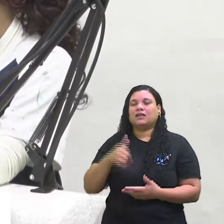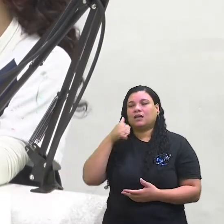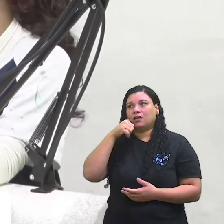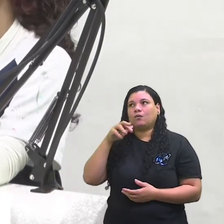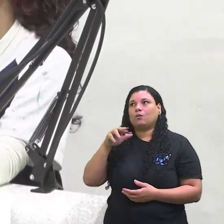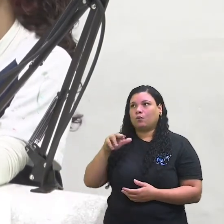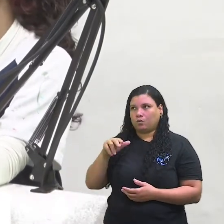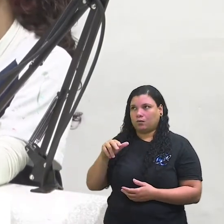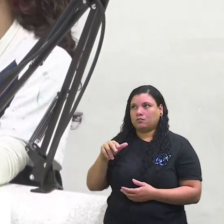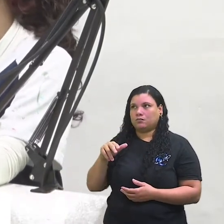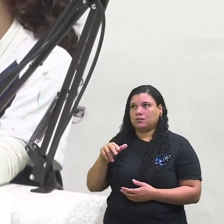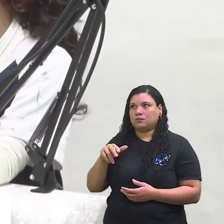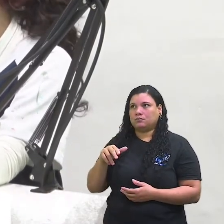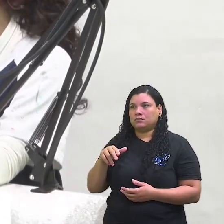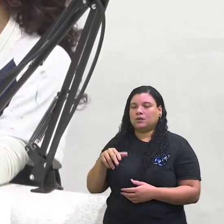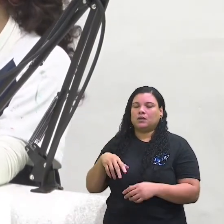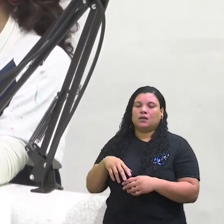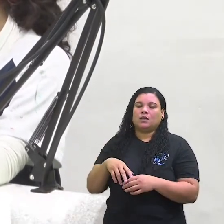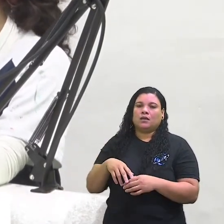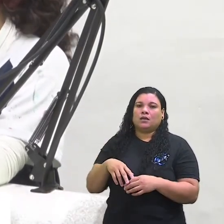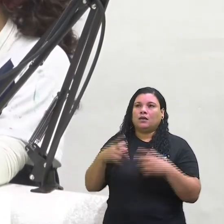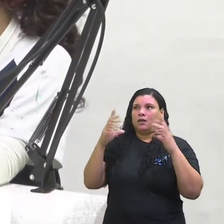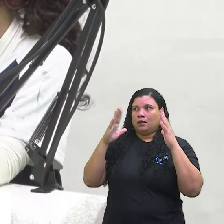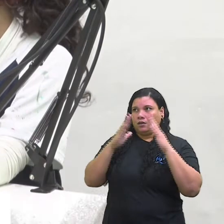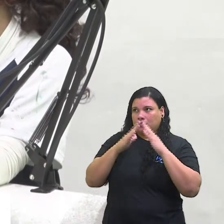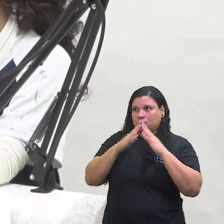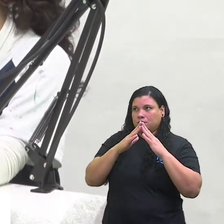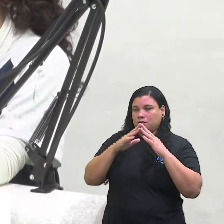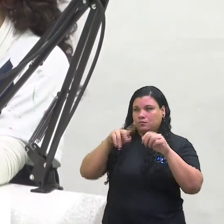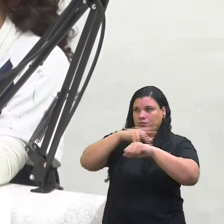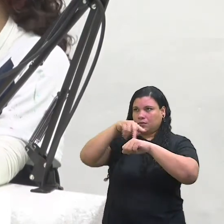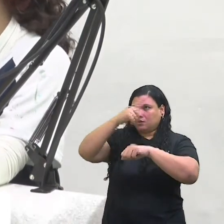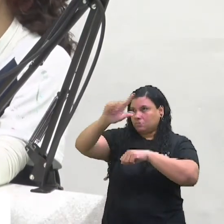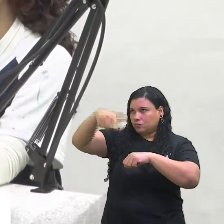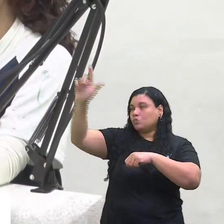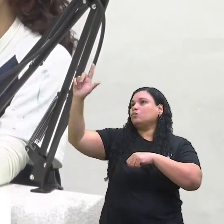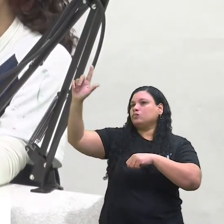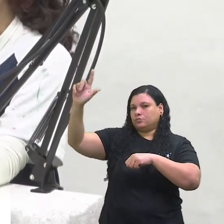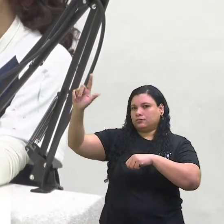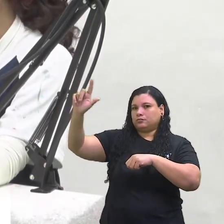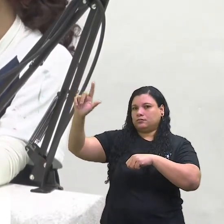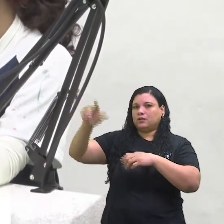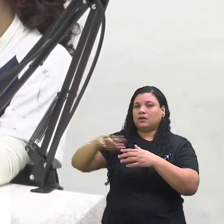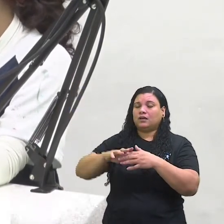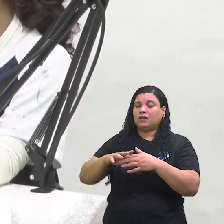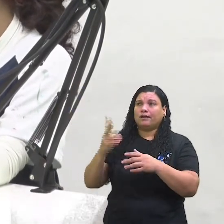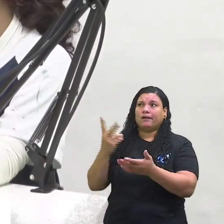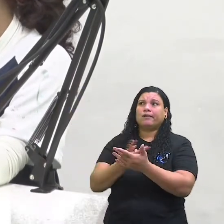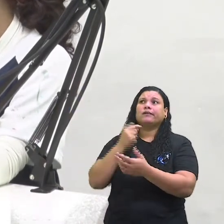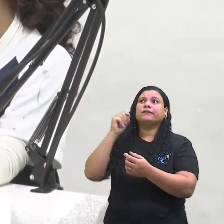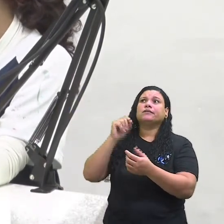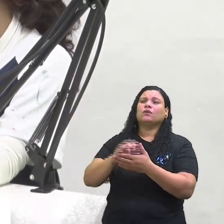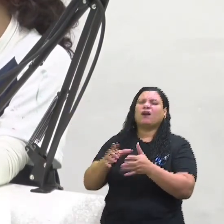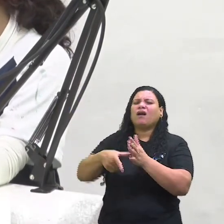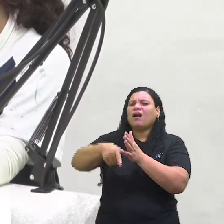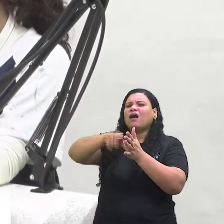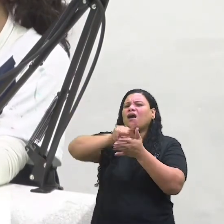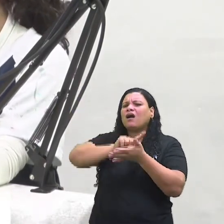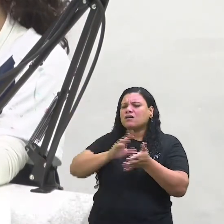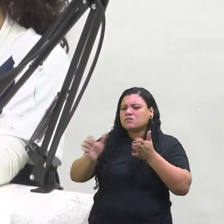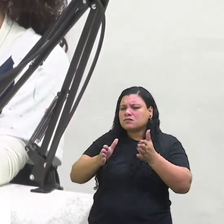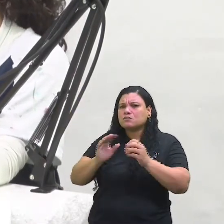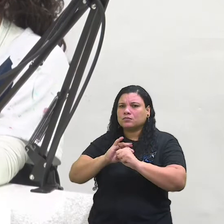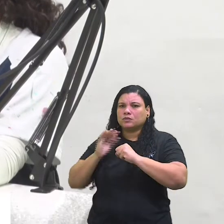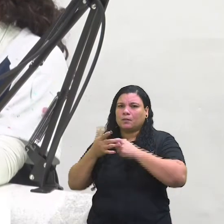pandemia, graças a Deus que ela conseguiu vir antes da pandemia, e foi embora também. Ela veio em 2020. E ela veio, a